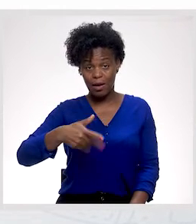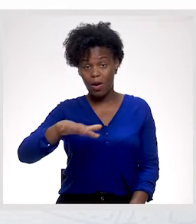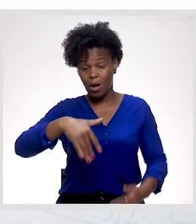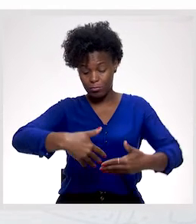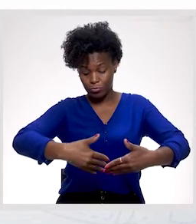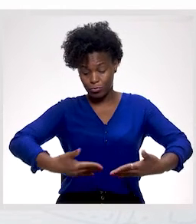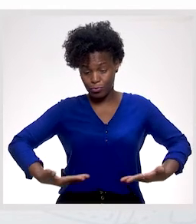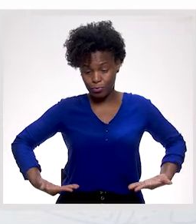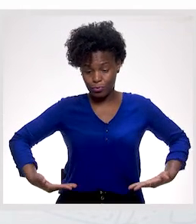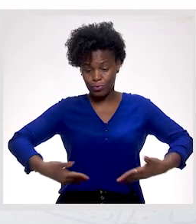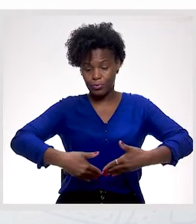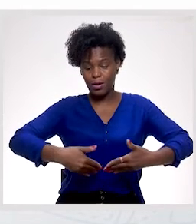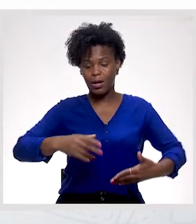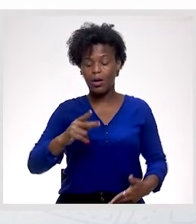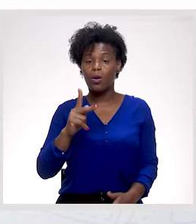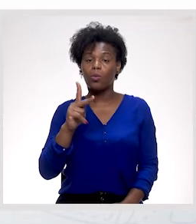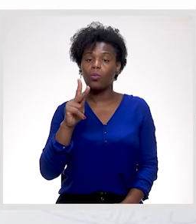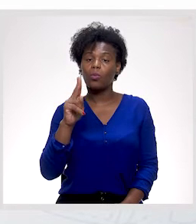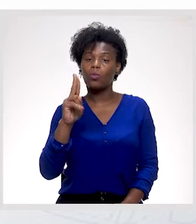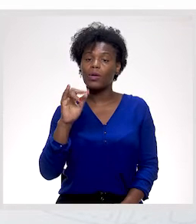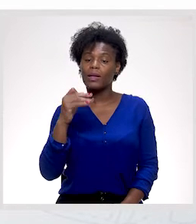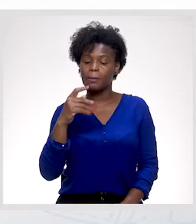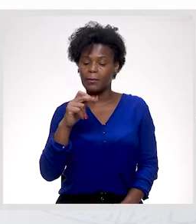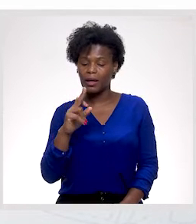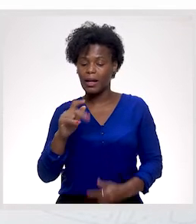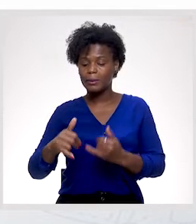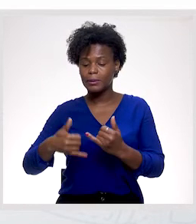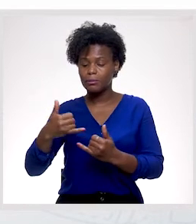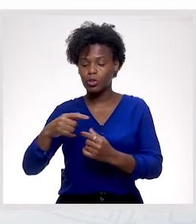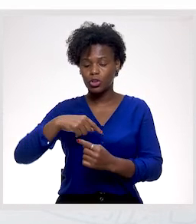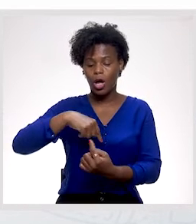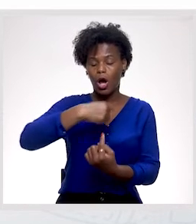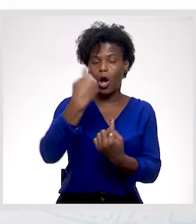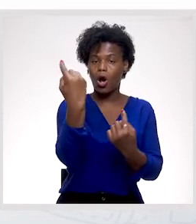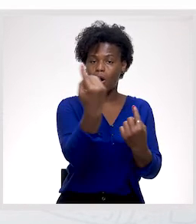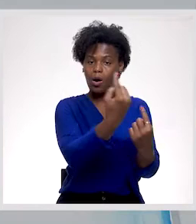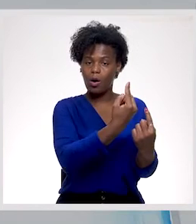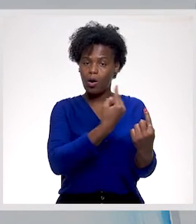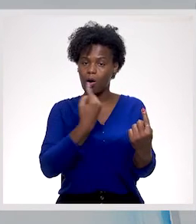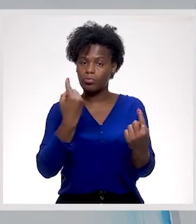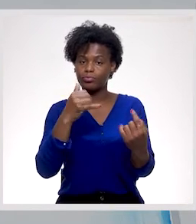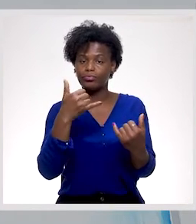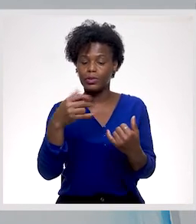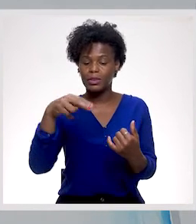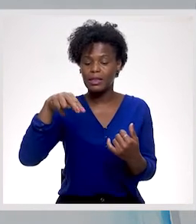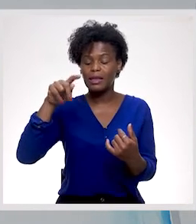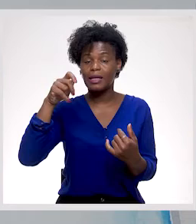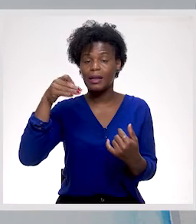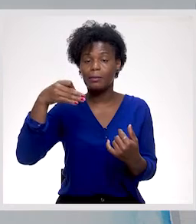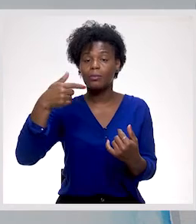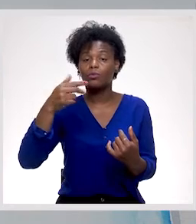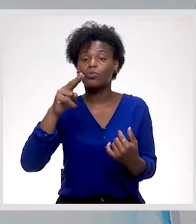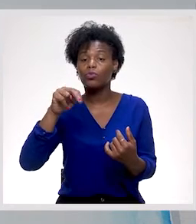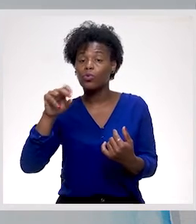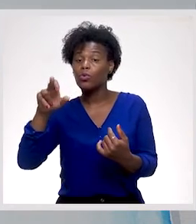órbita de Neptuno. Plutão fica para além da órbita de Neptuno, na região que nós já vimos aqui, que é chamado